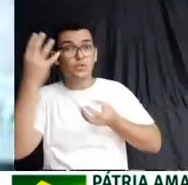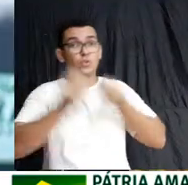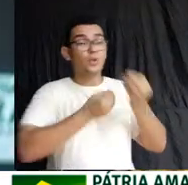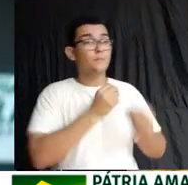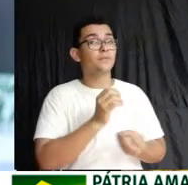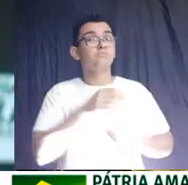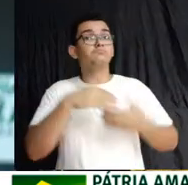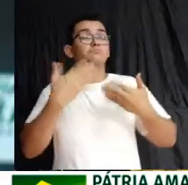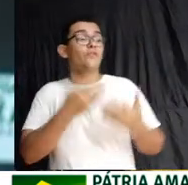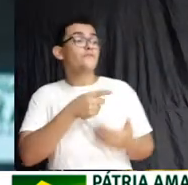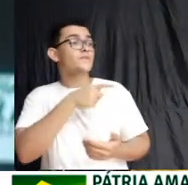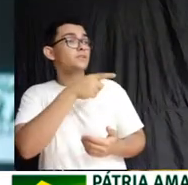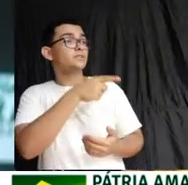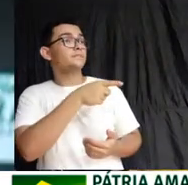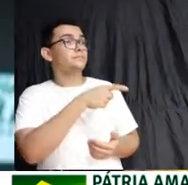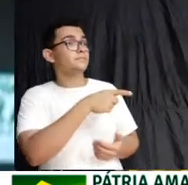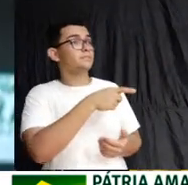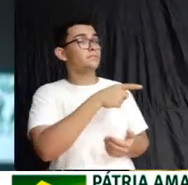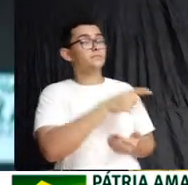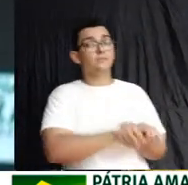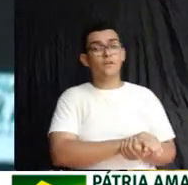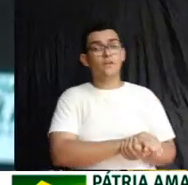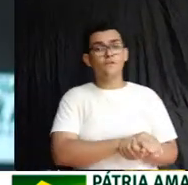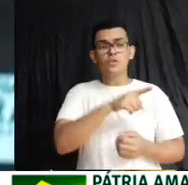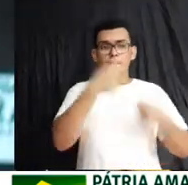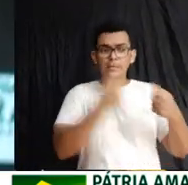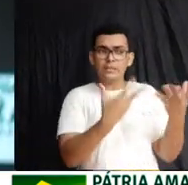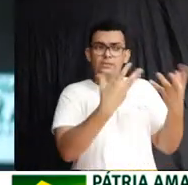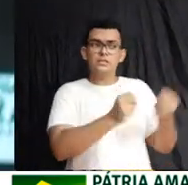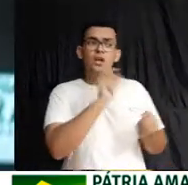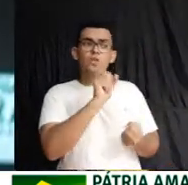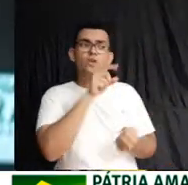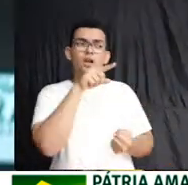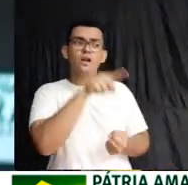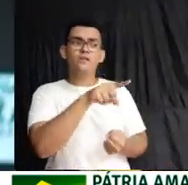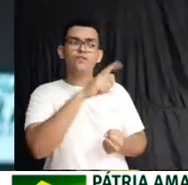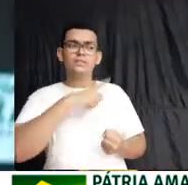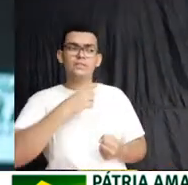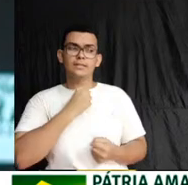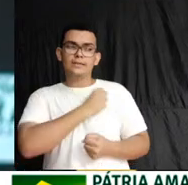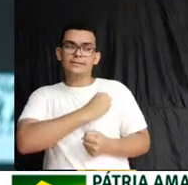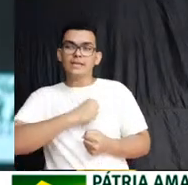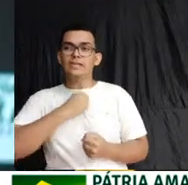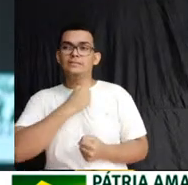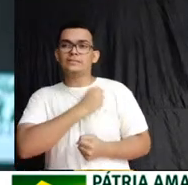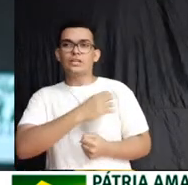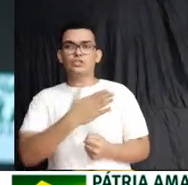Ei, admite aí. Tá com saudade de mim.